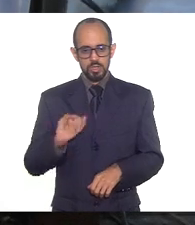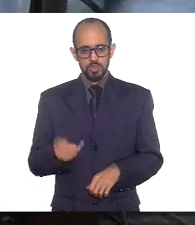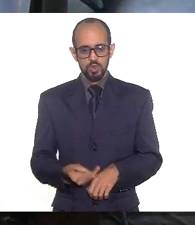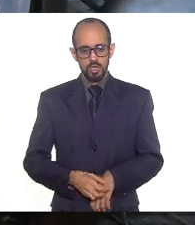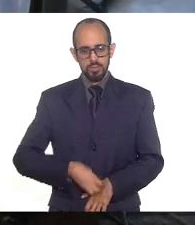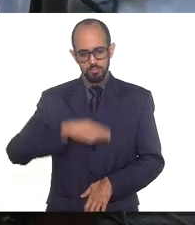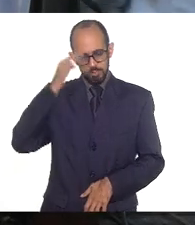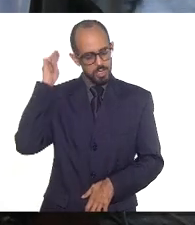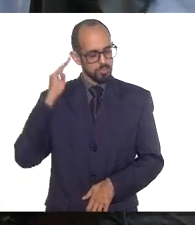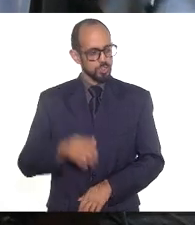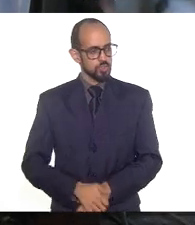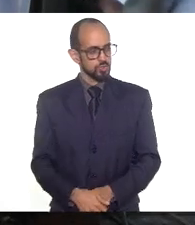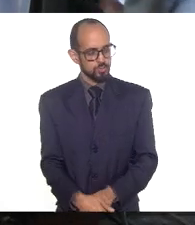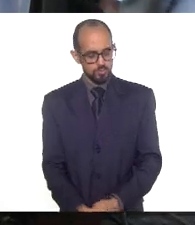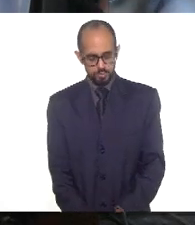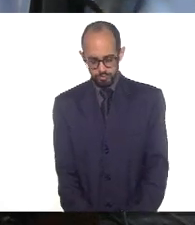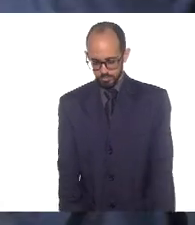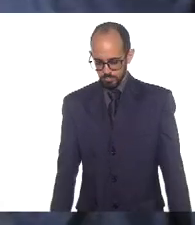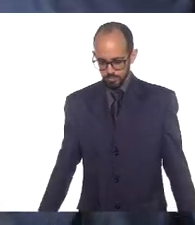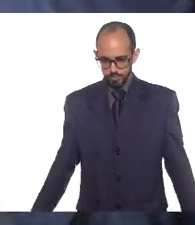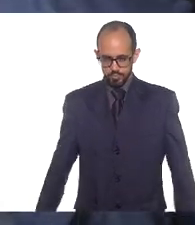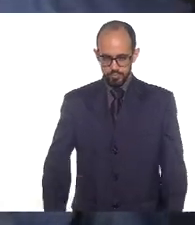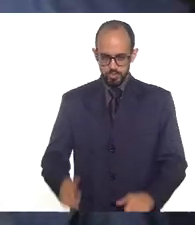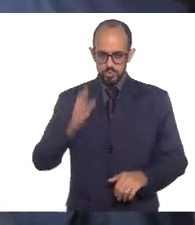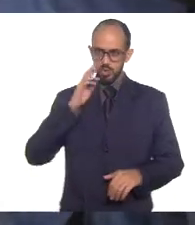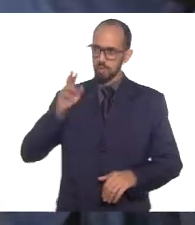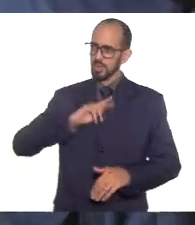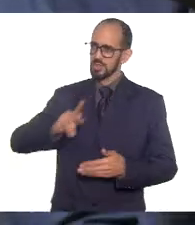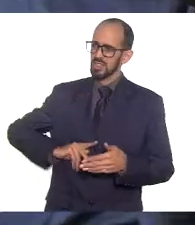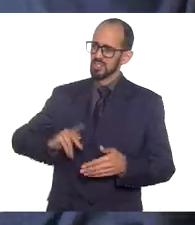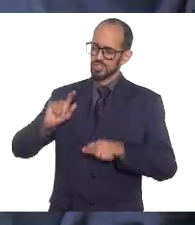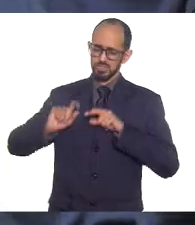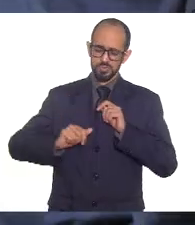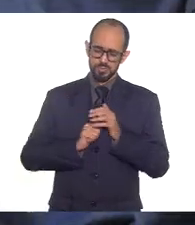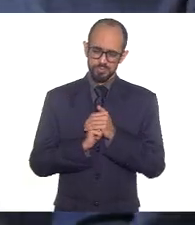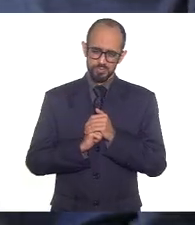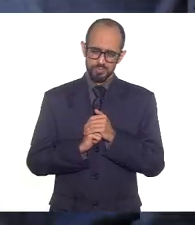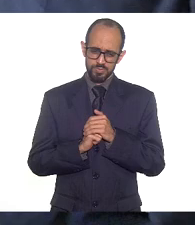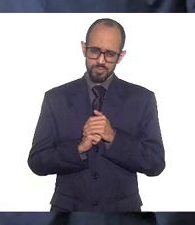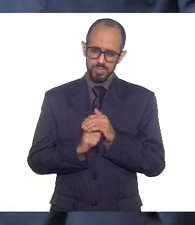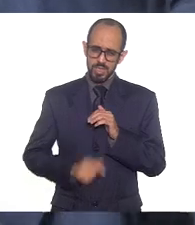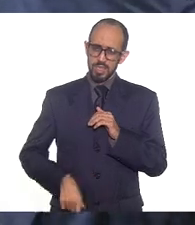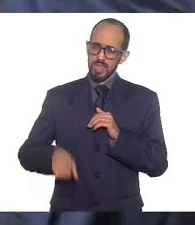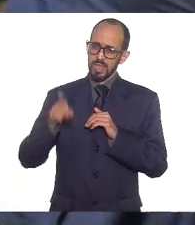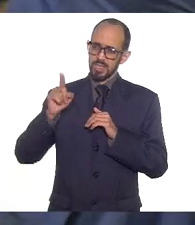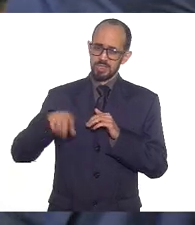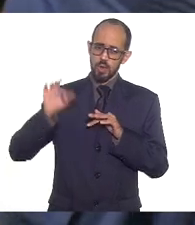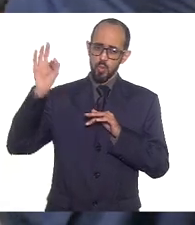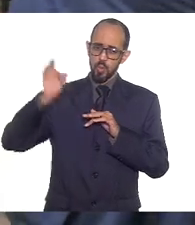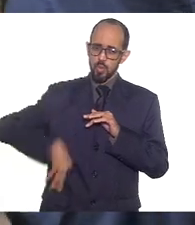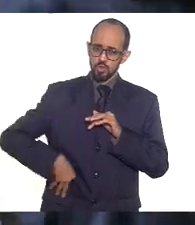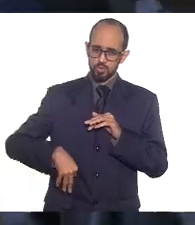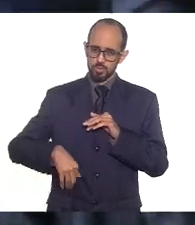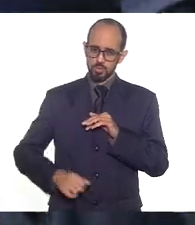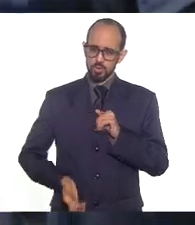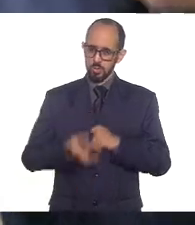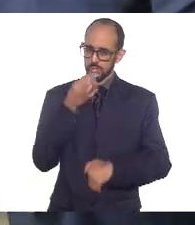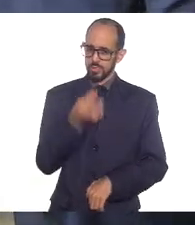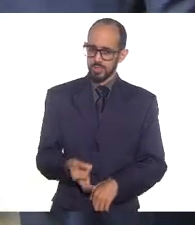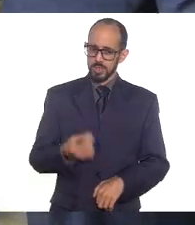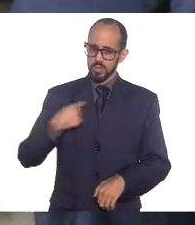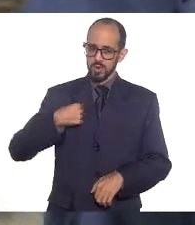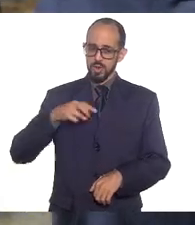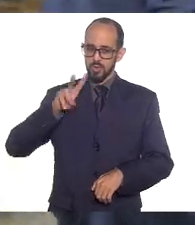deputado mas para o presidente Este é o último parecer o que